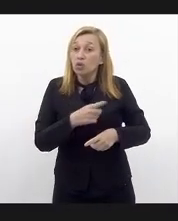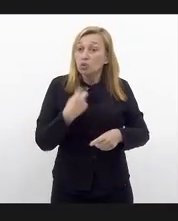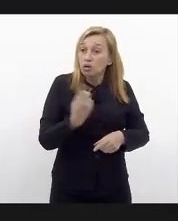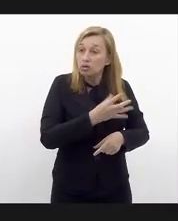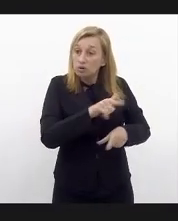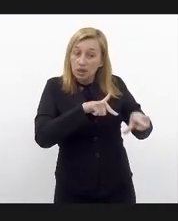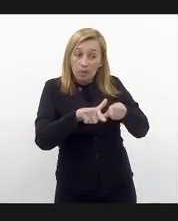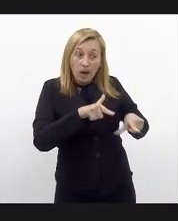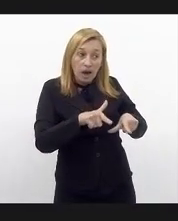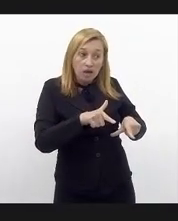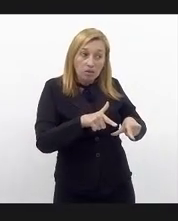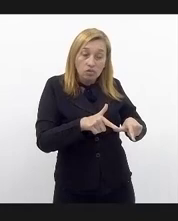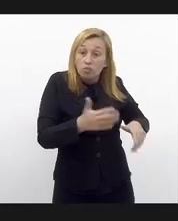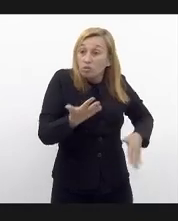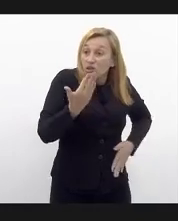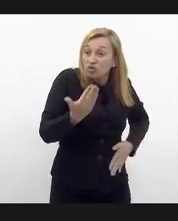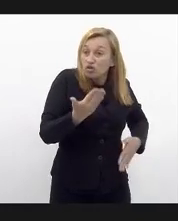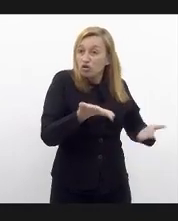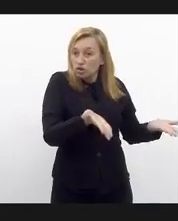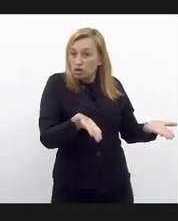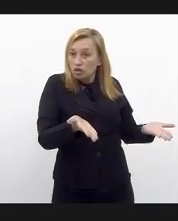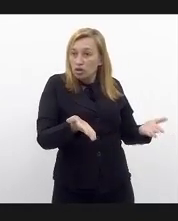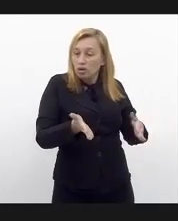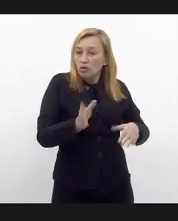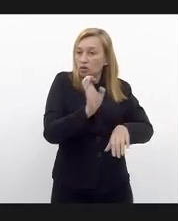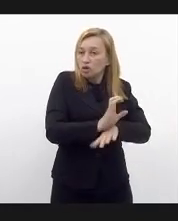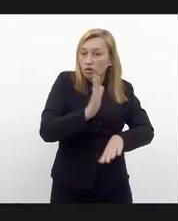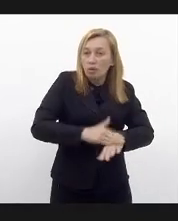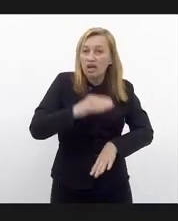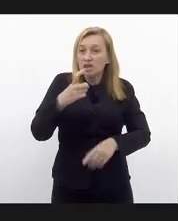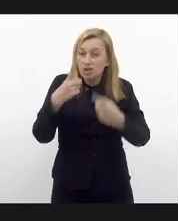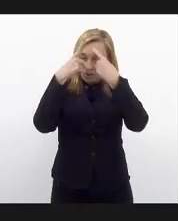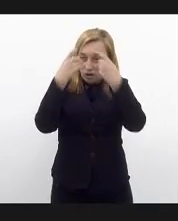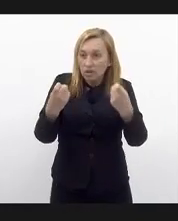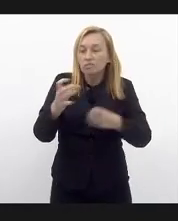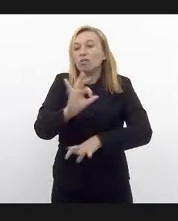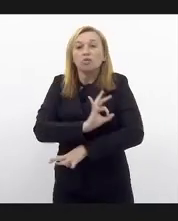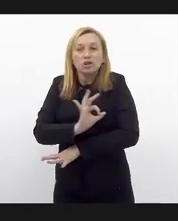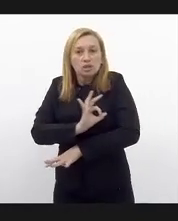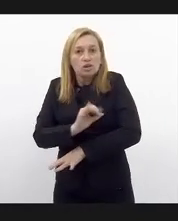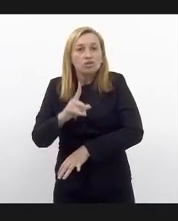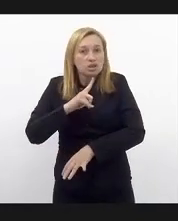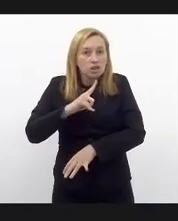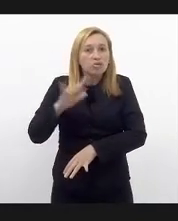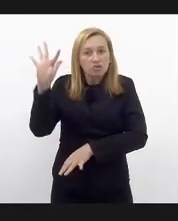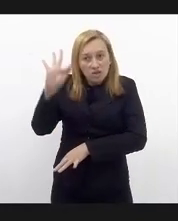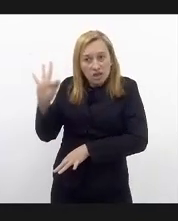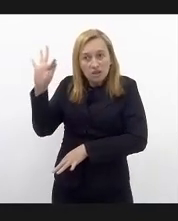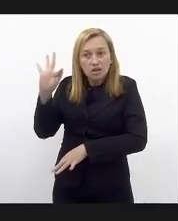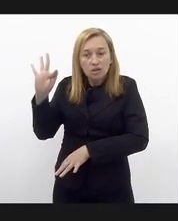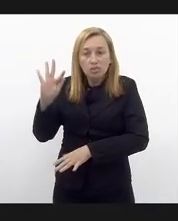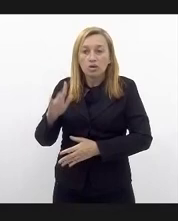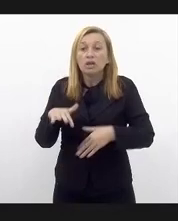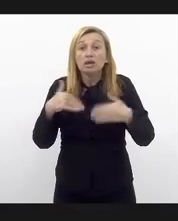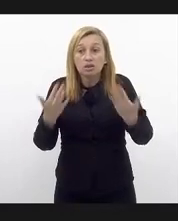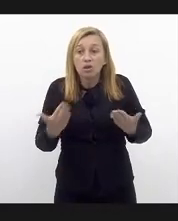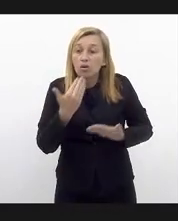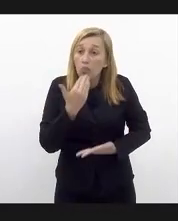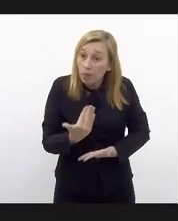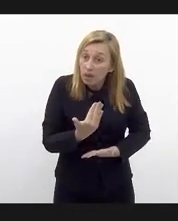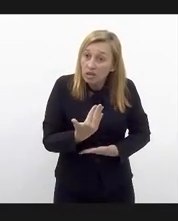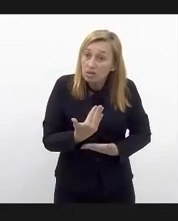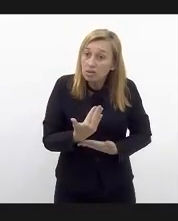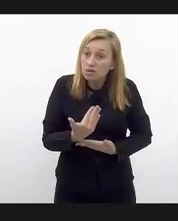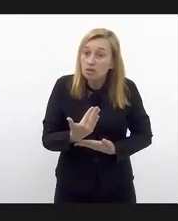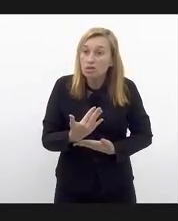fórum nacional de segurança pública é o estado mais violento para policiais que nós temos na Federação então eu